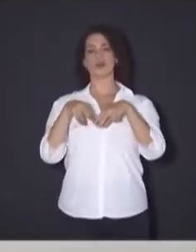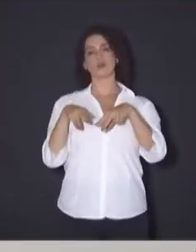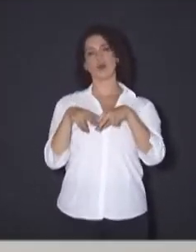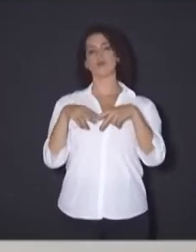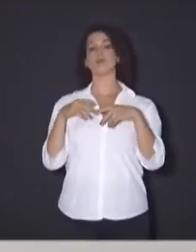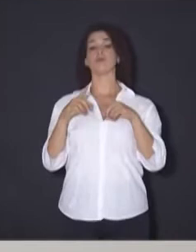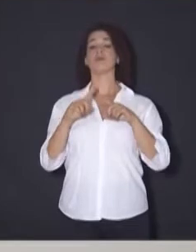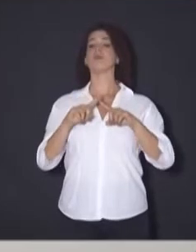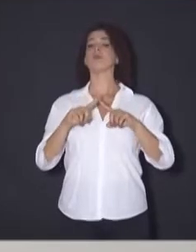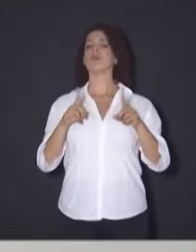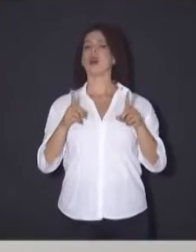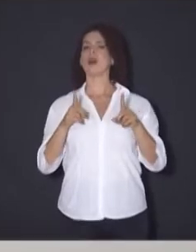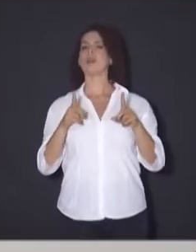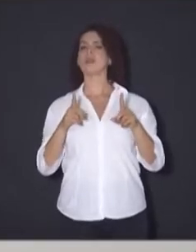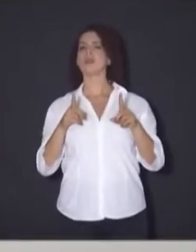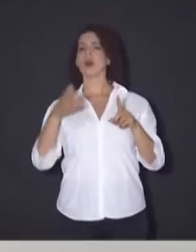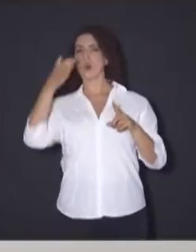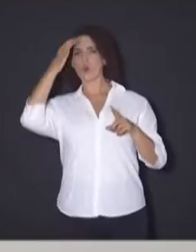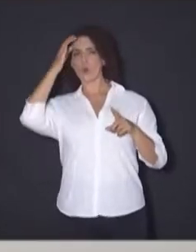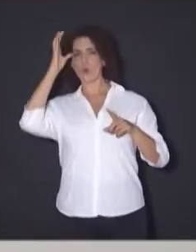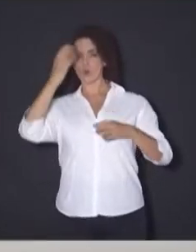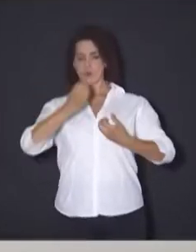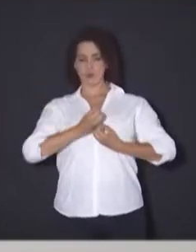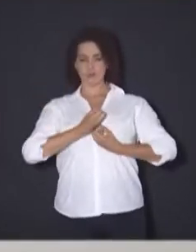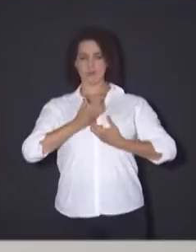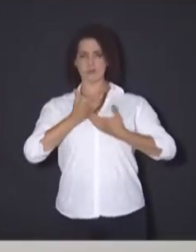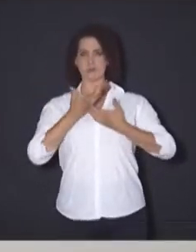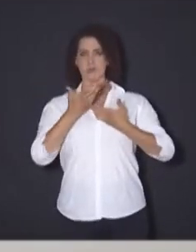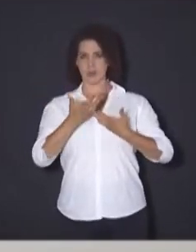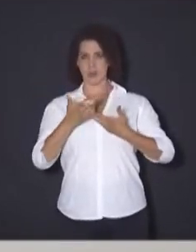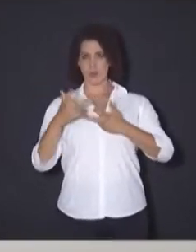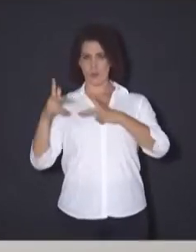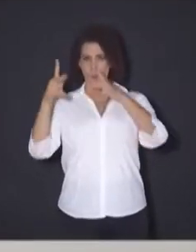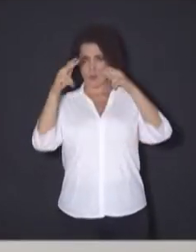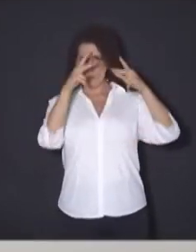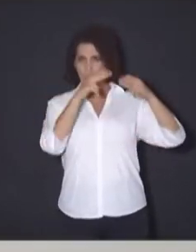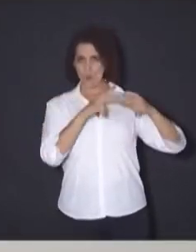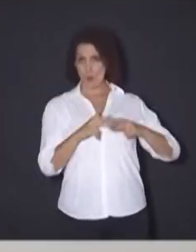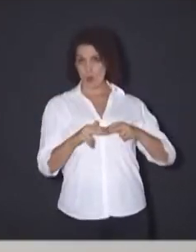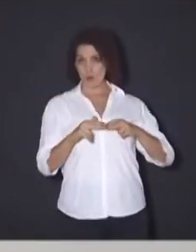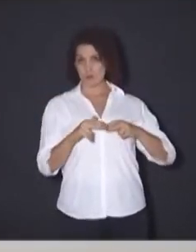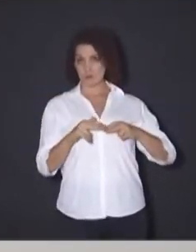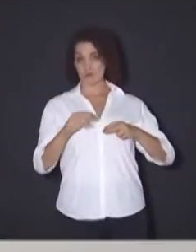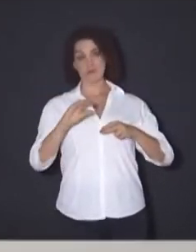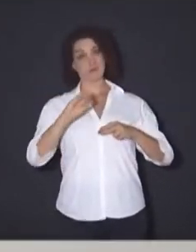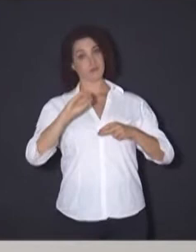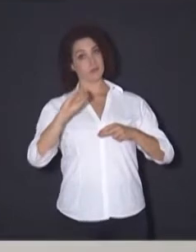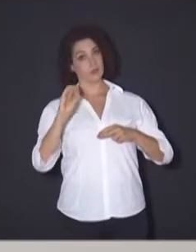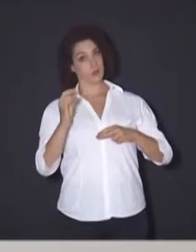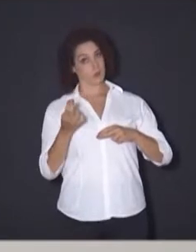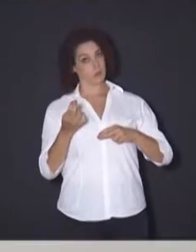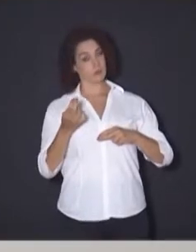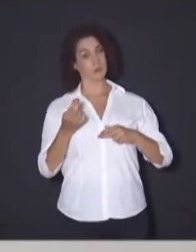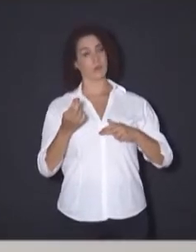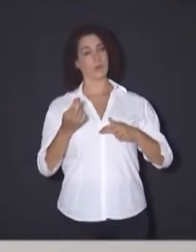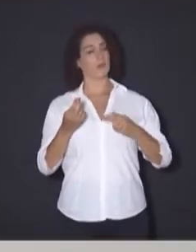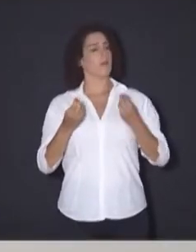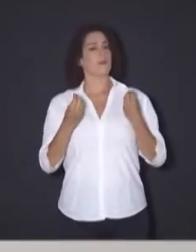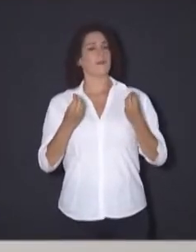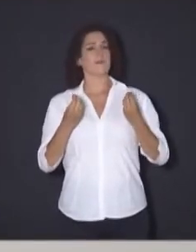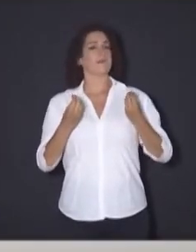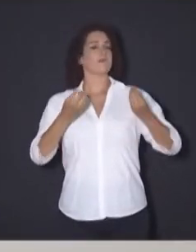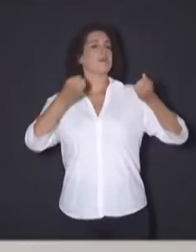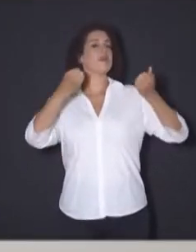será que eles se manifestam de forma igualitária ou como é que nós explicamos